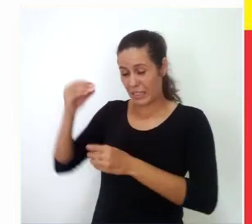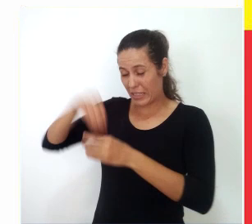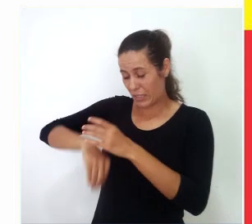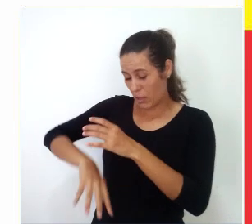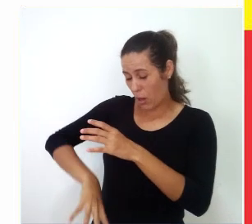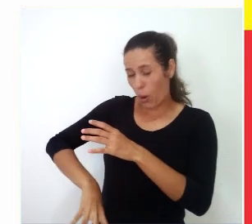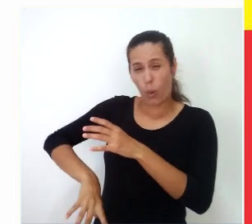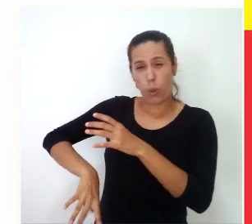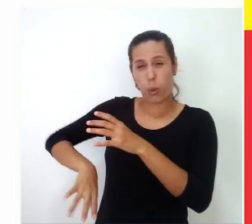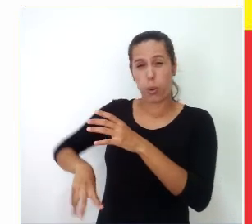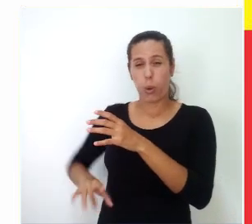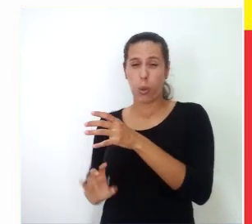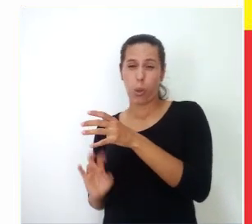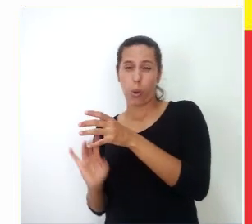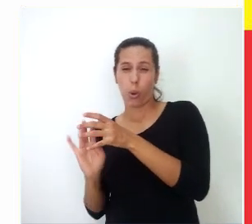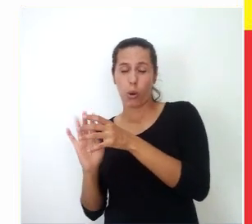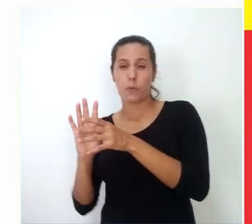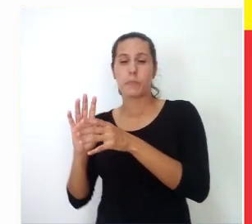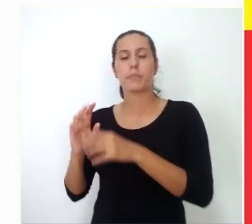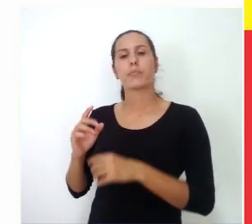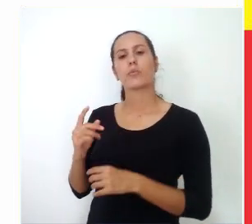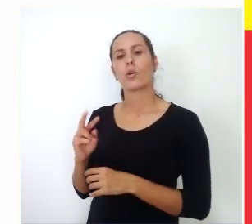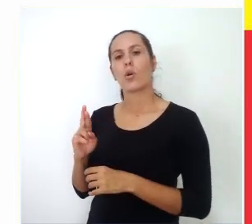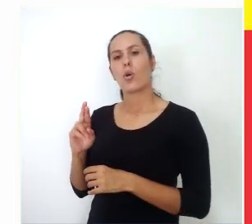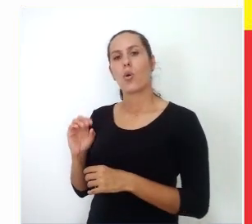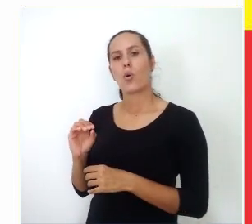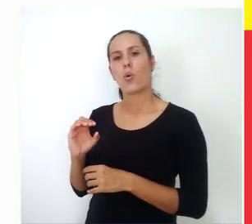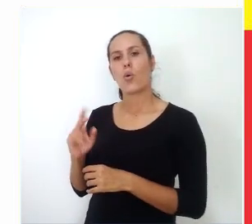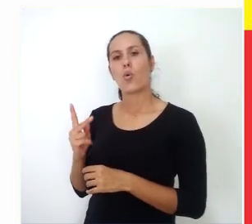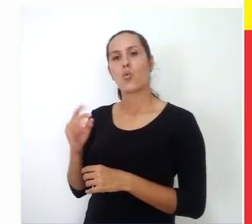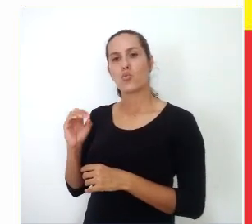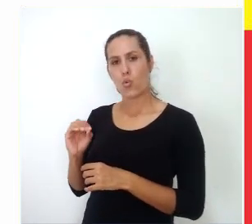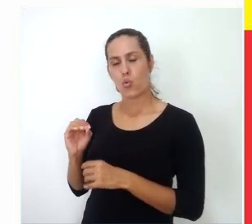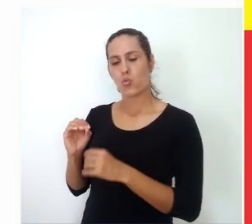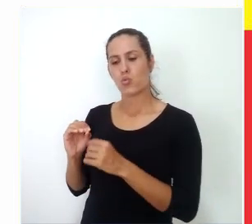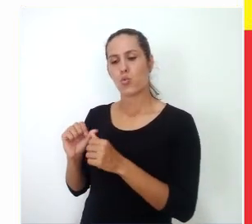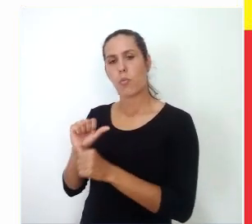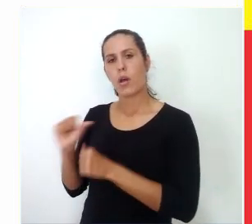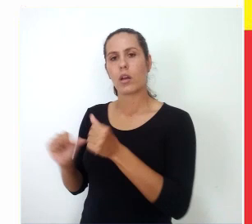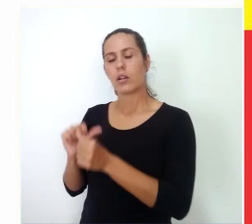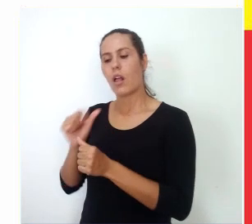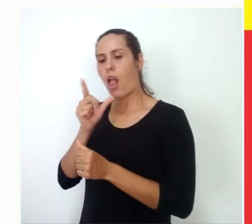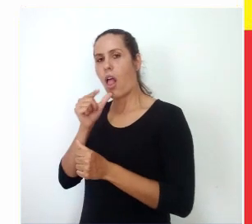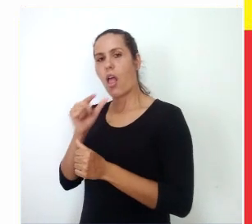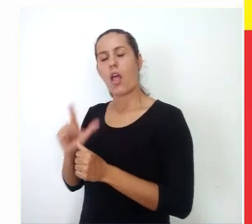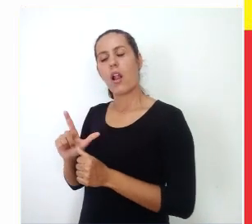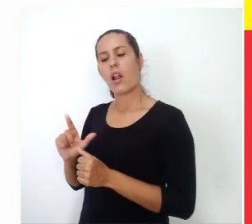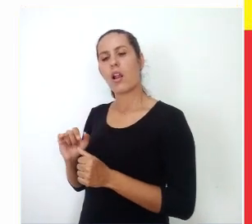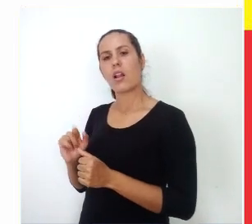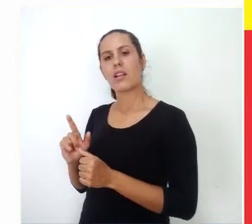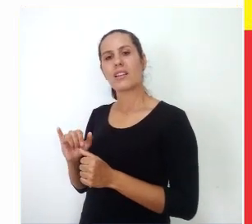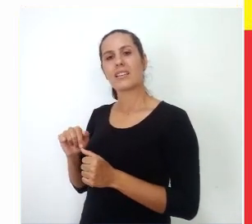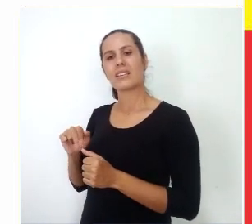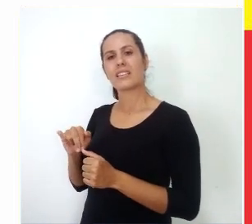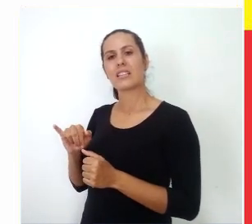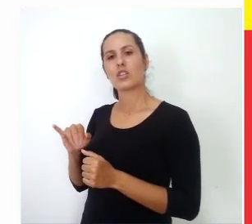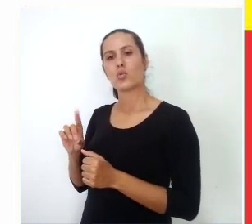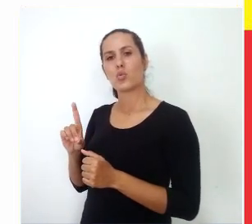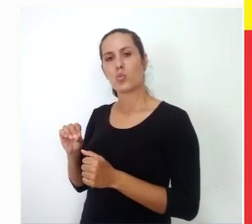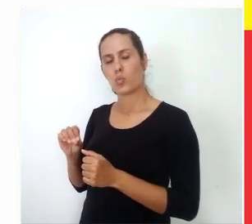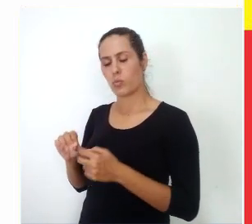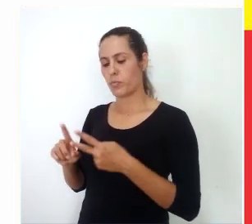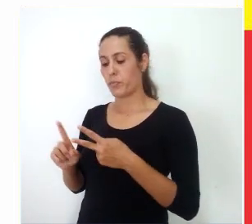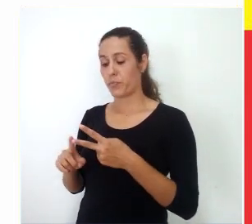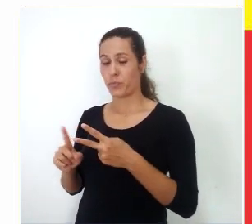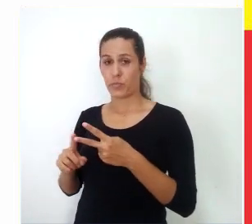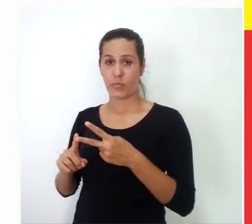da Terra. Rochoso no estado de fusão derretido. O magma, ele